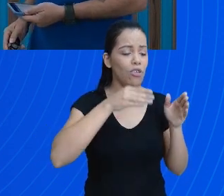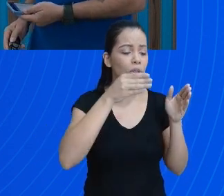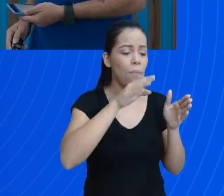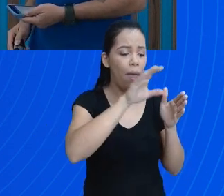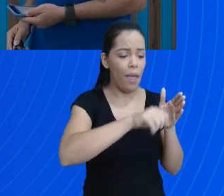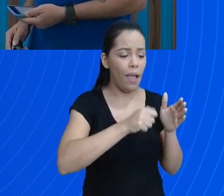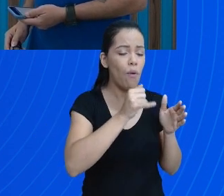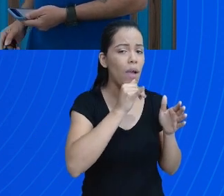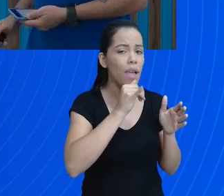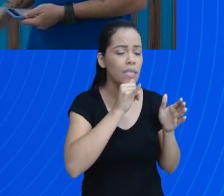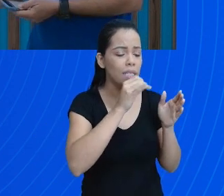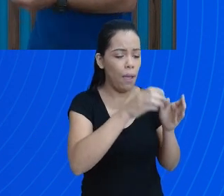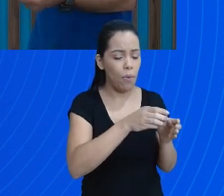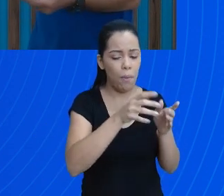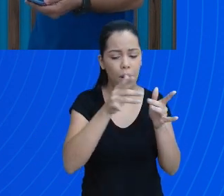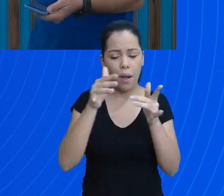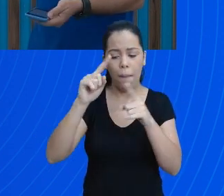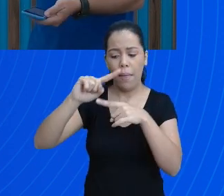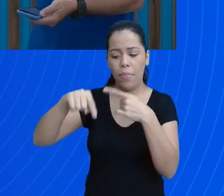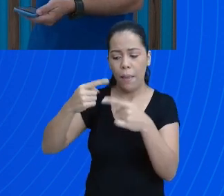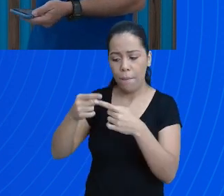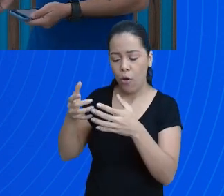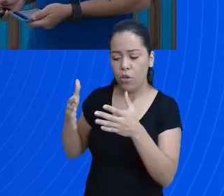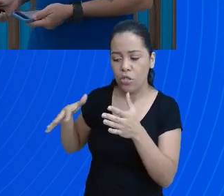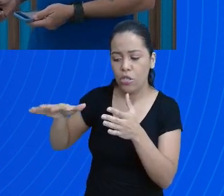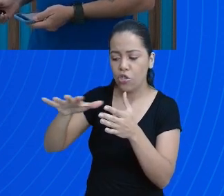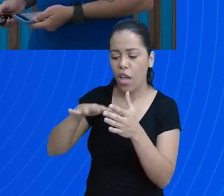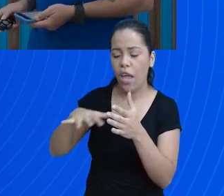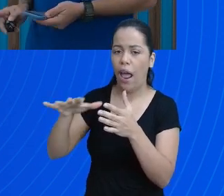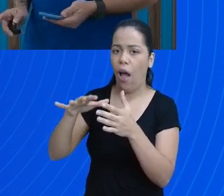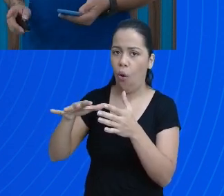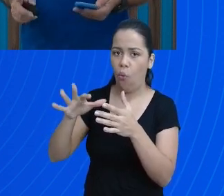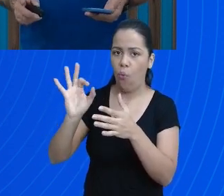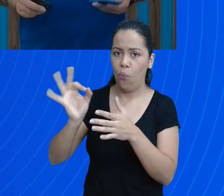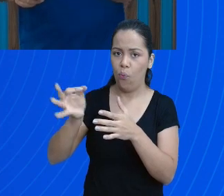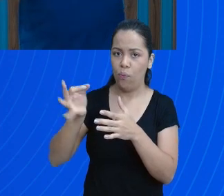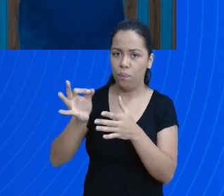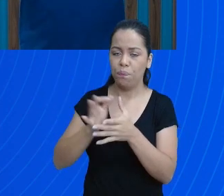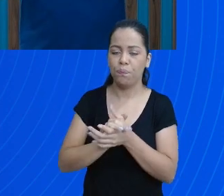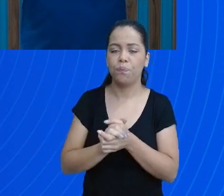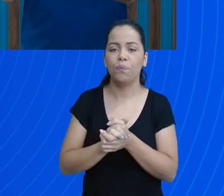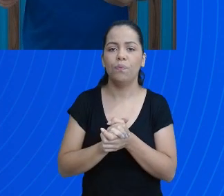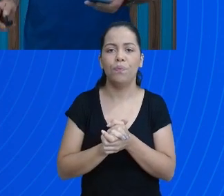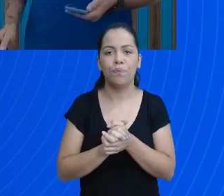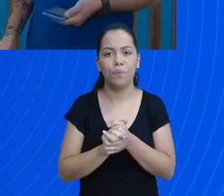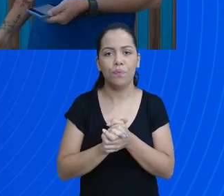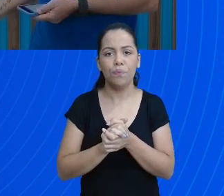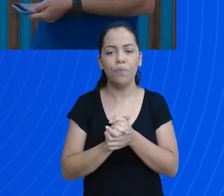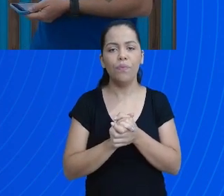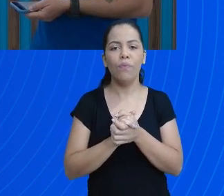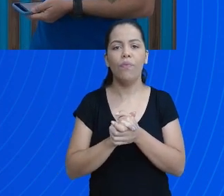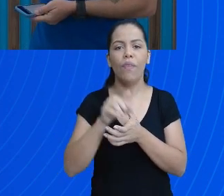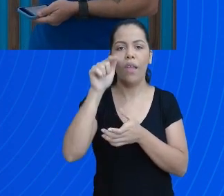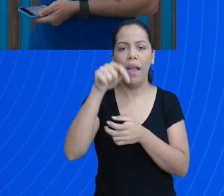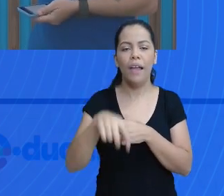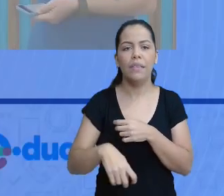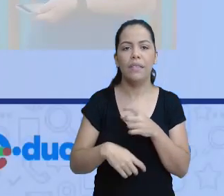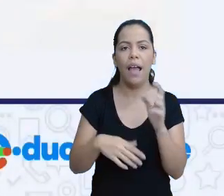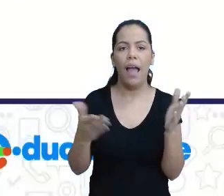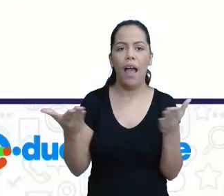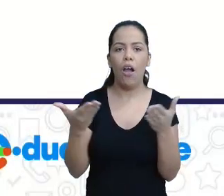na generalização. E aqui também deu certo, né? E essa quinta relação métrica, ela diz